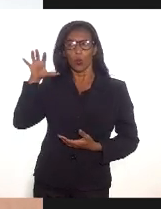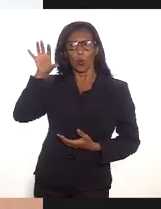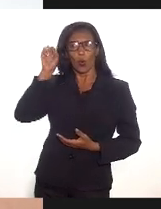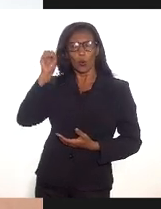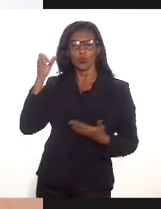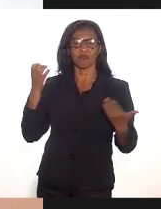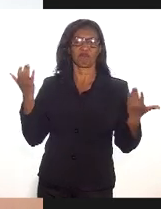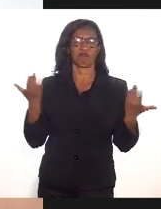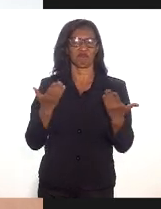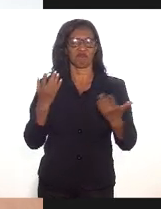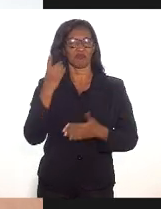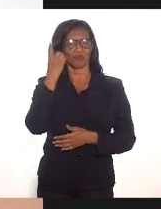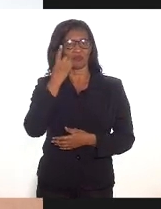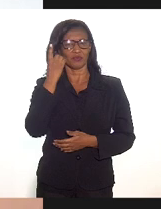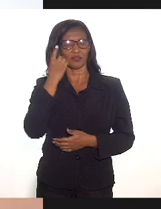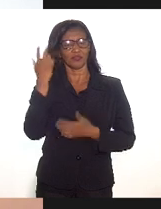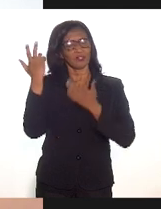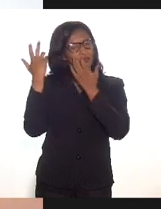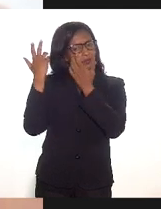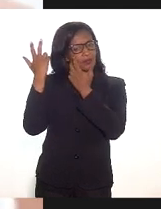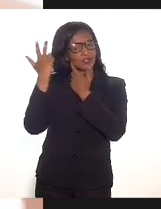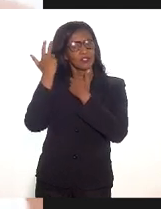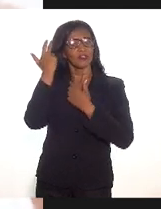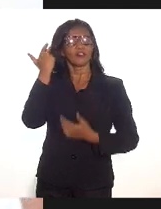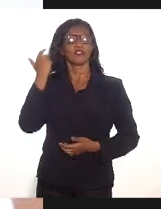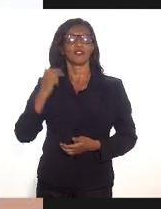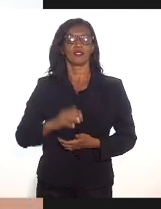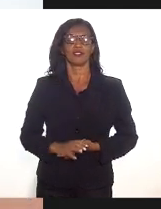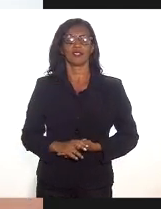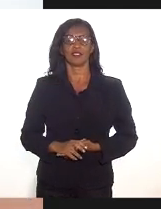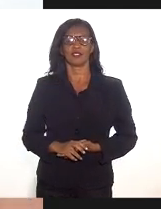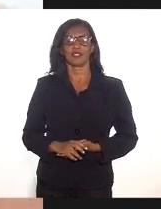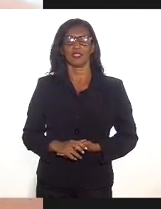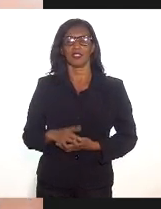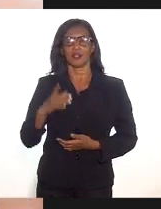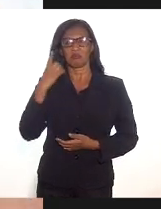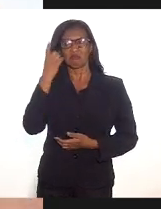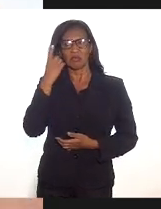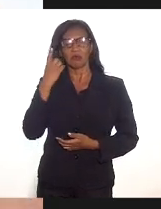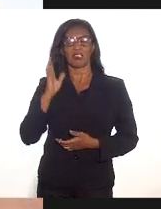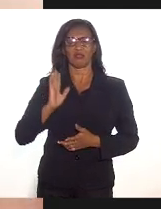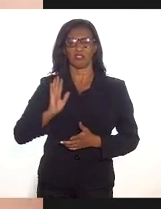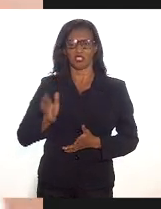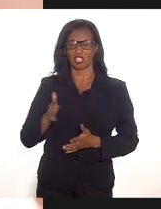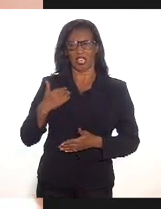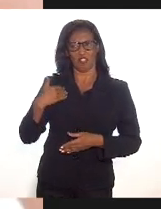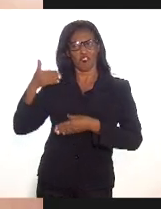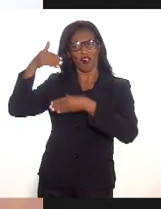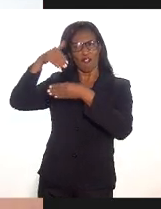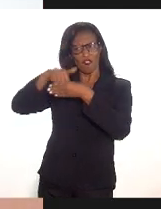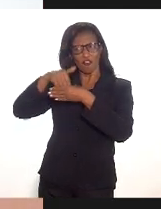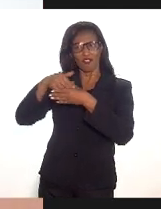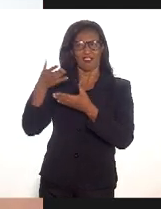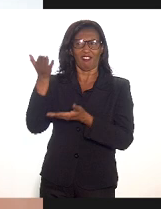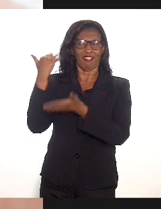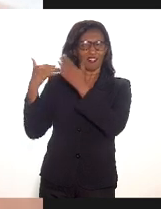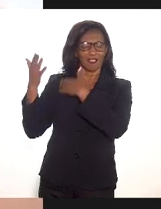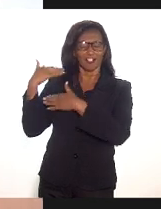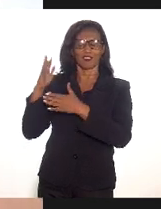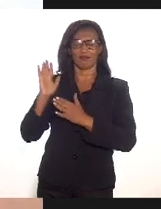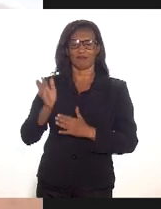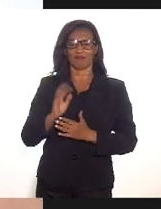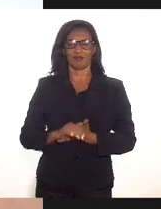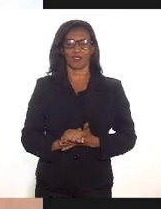Eliomar Coelho, um vereador de luta que eu acompanho há muito tempo e já fui sua eleitora, deputada Eliomar. E hoje nós